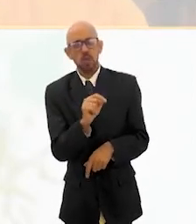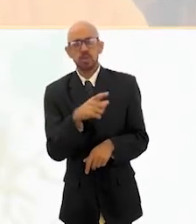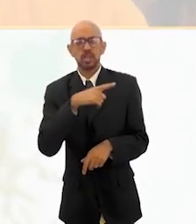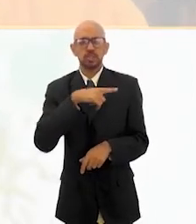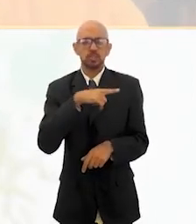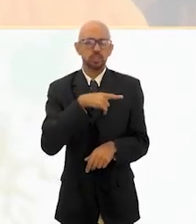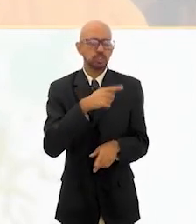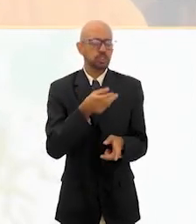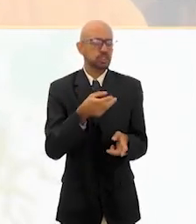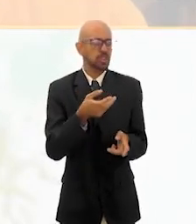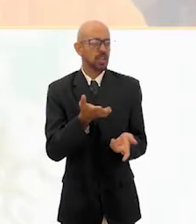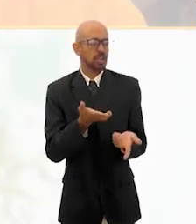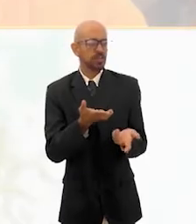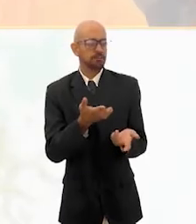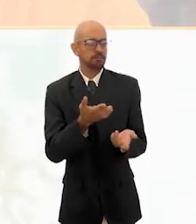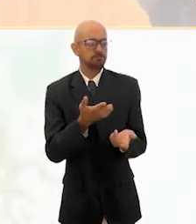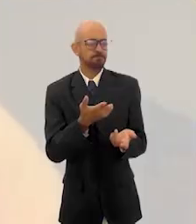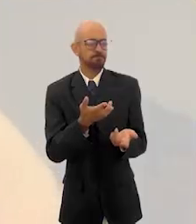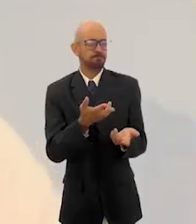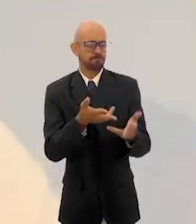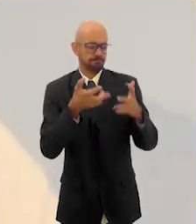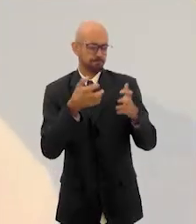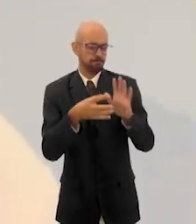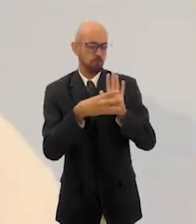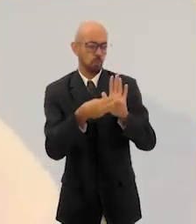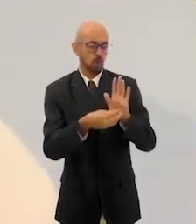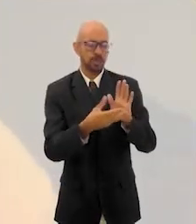mais atenção?